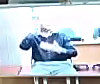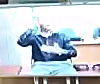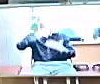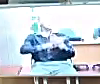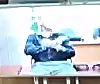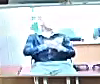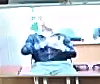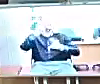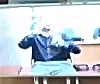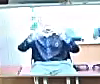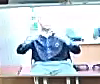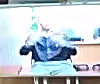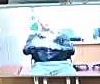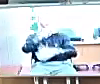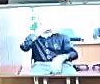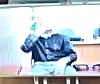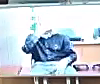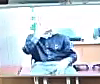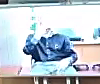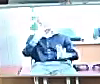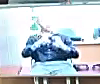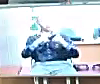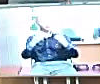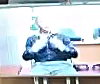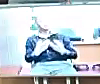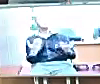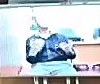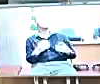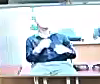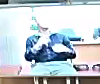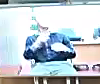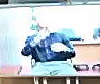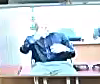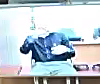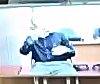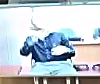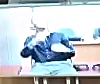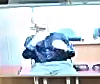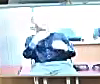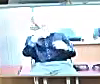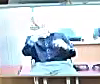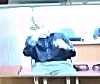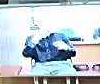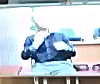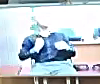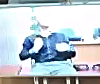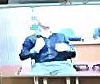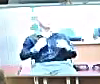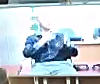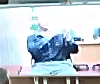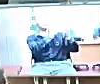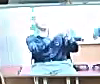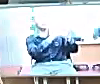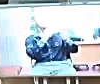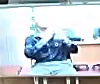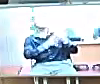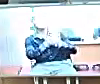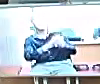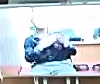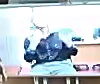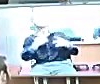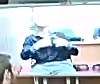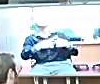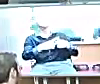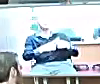gente vem na comissão doutor jean é a proposta número tal que nós colocamos na ainda foi executada por isso